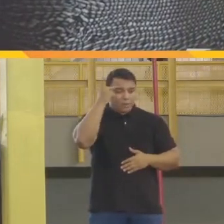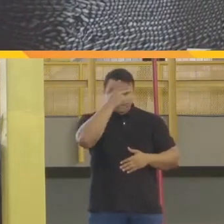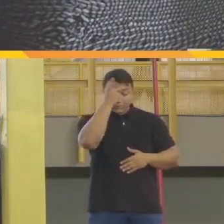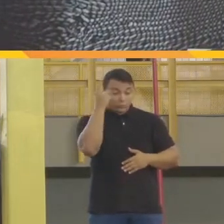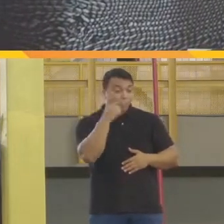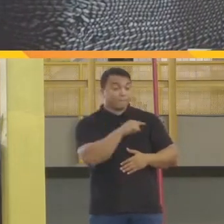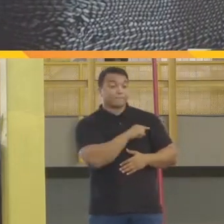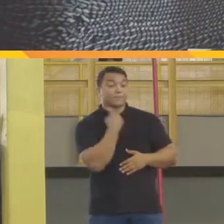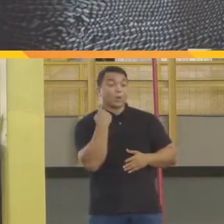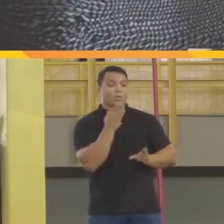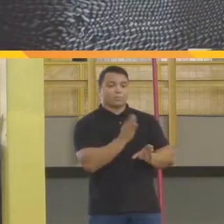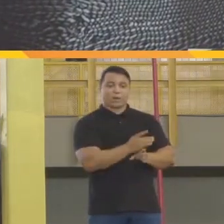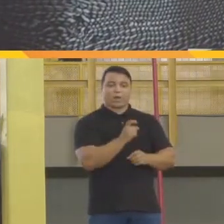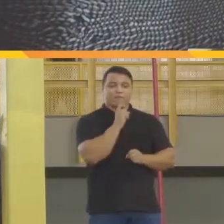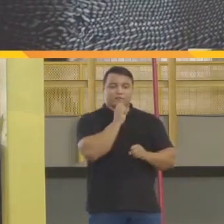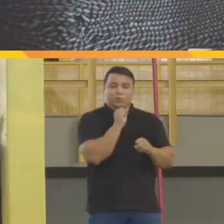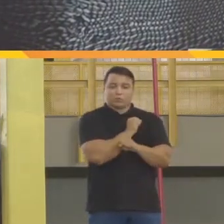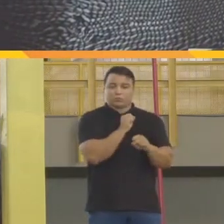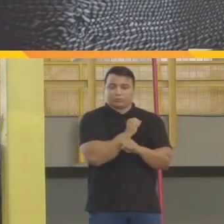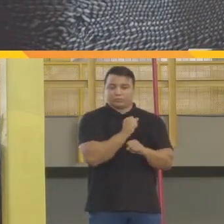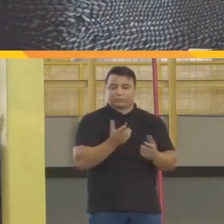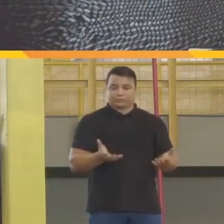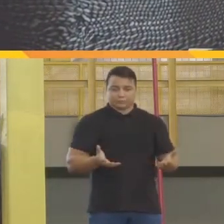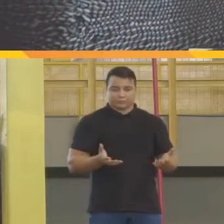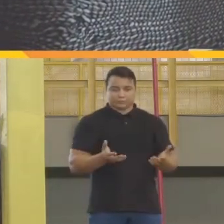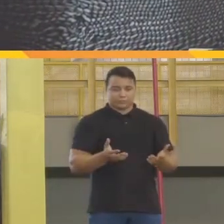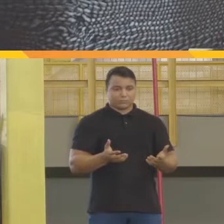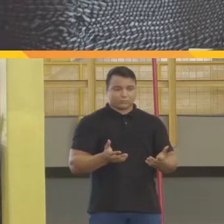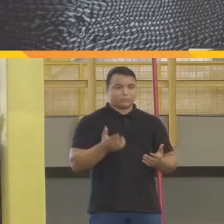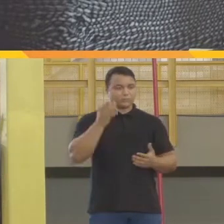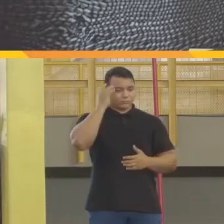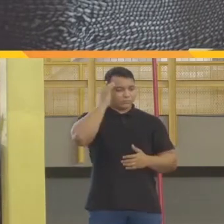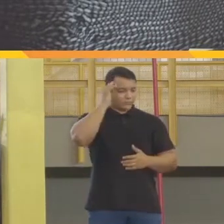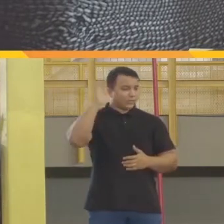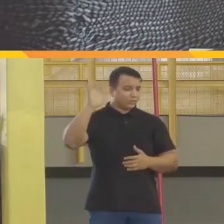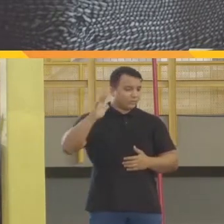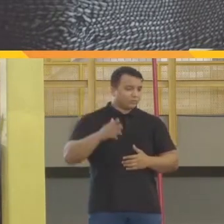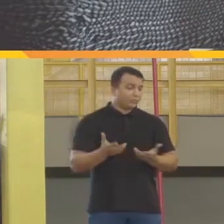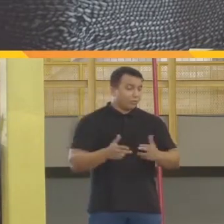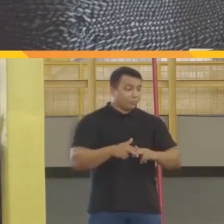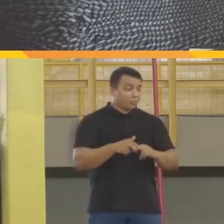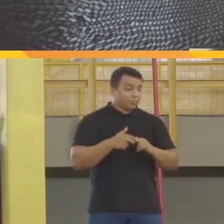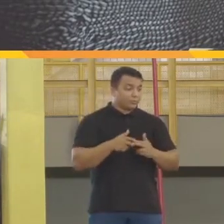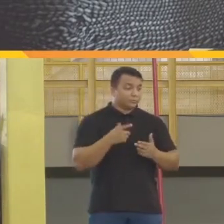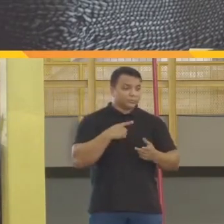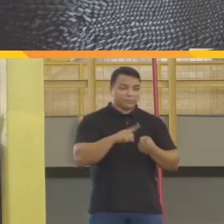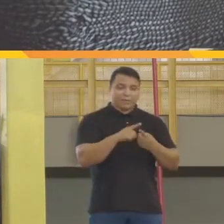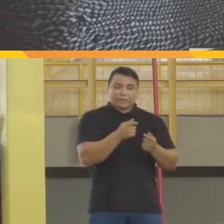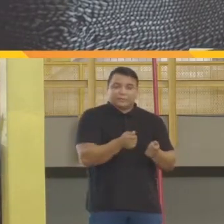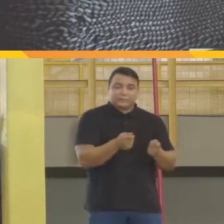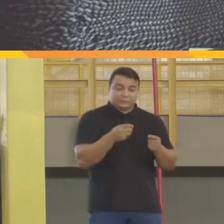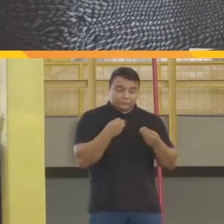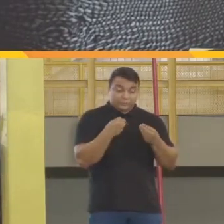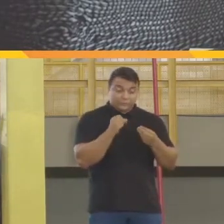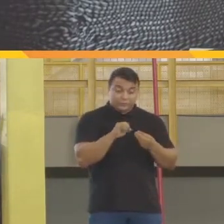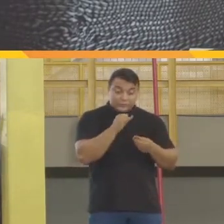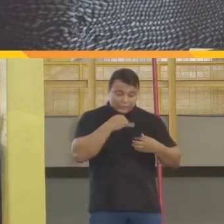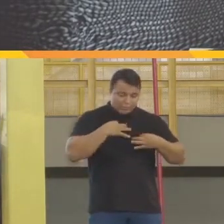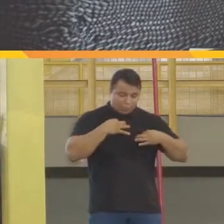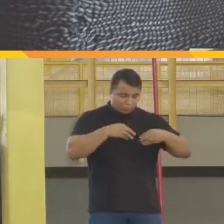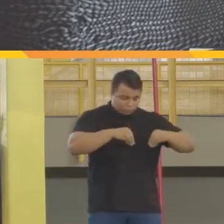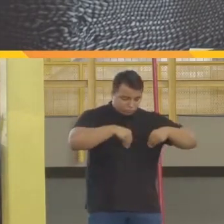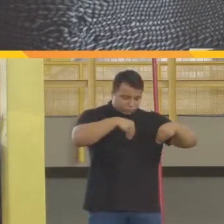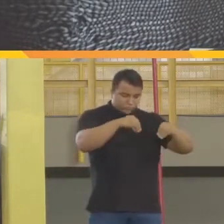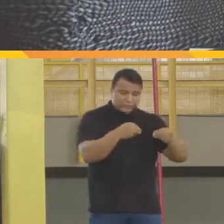frio. As pessoas estão morrendo de frio. E até mesmo os cobertores que são